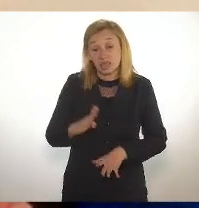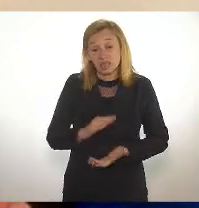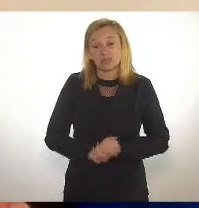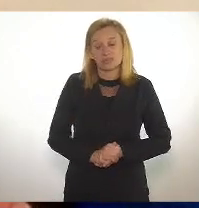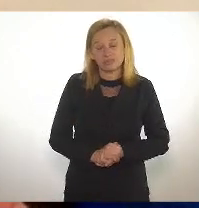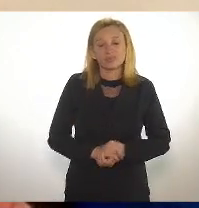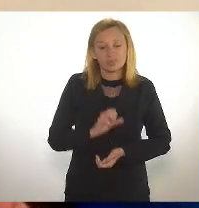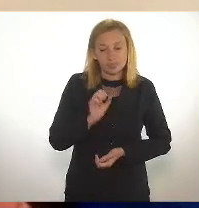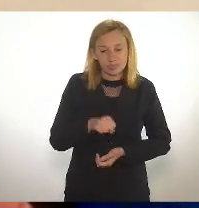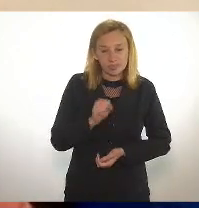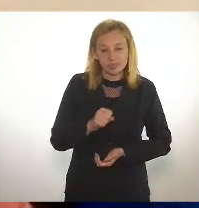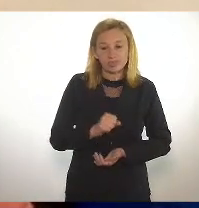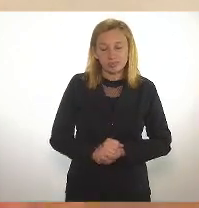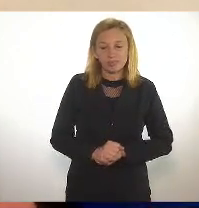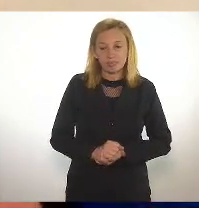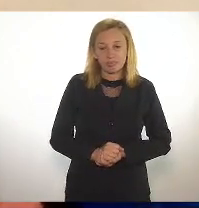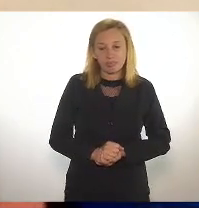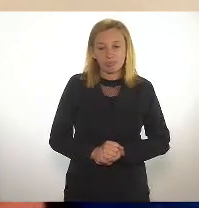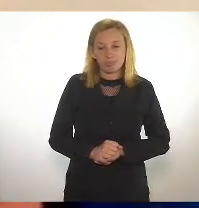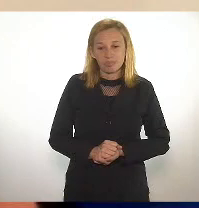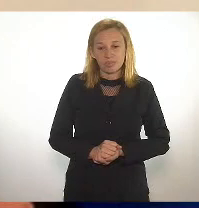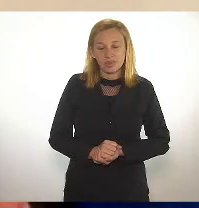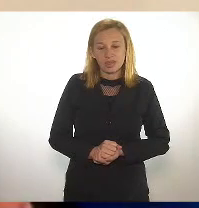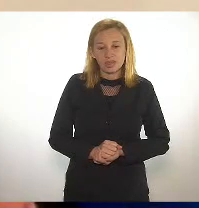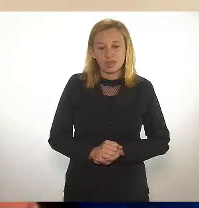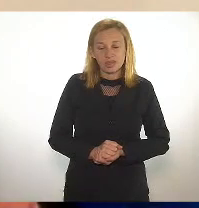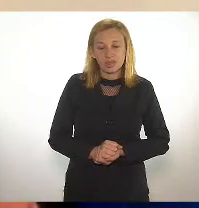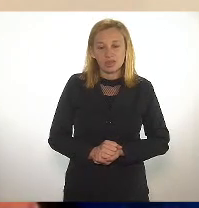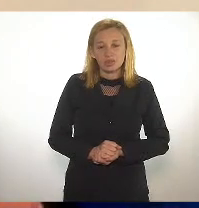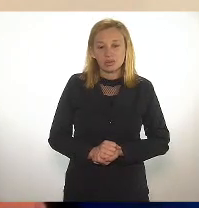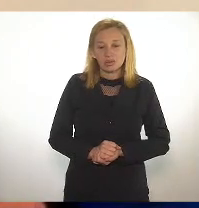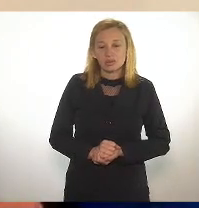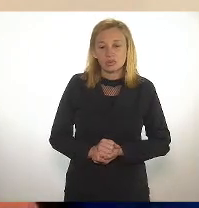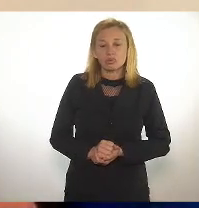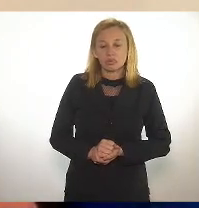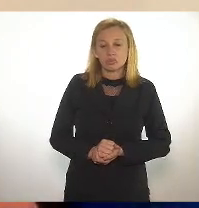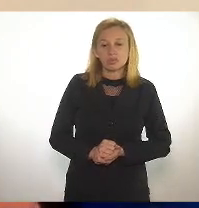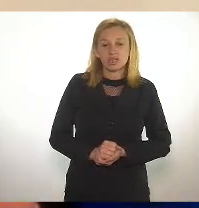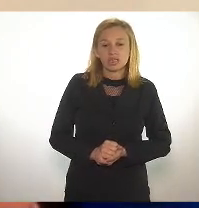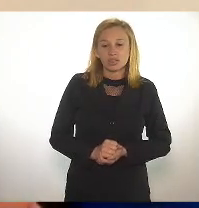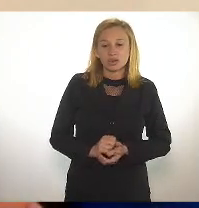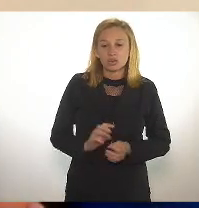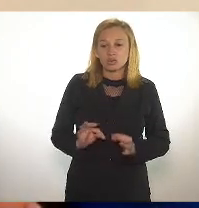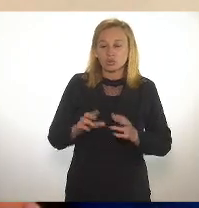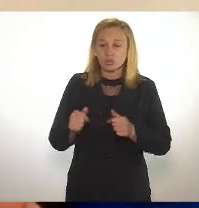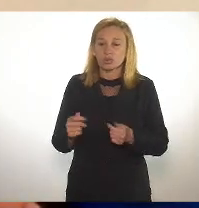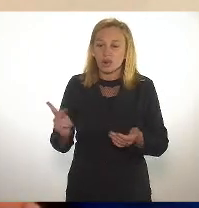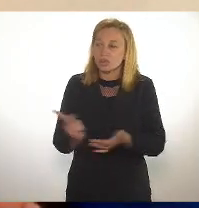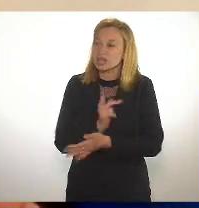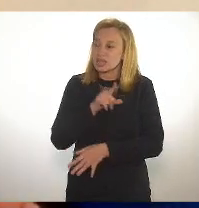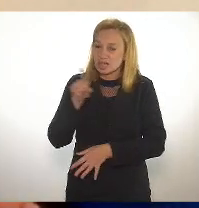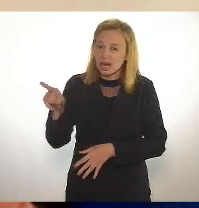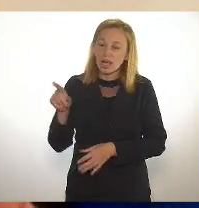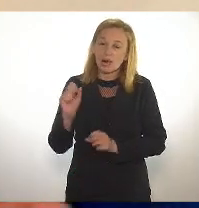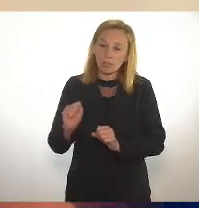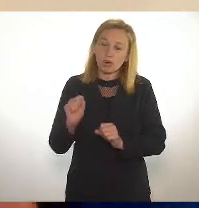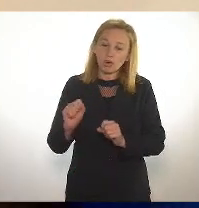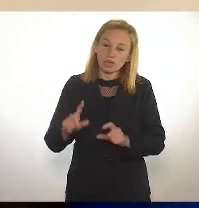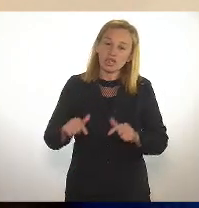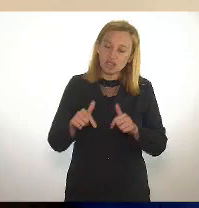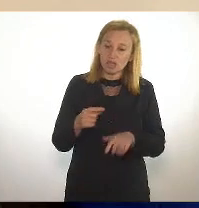sim, efeitos que acontecem lá que vão repercutir aqui e, por ser a democracia com